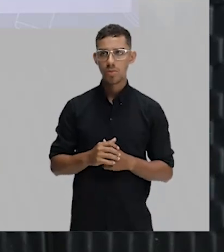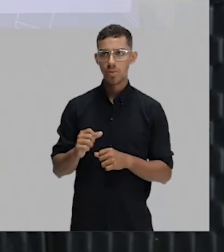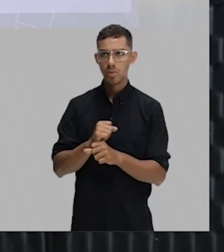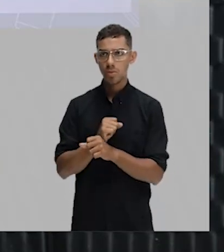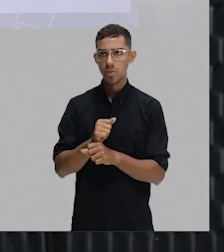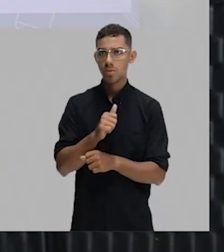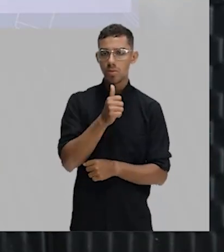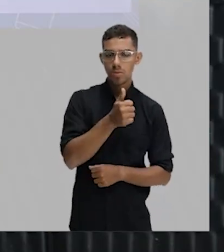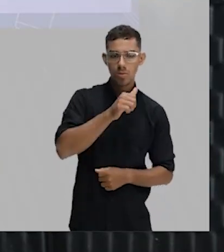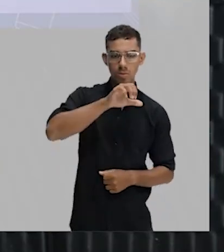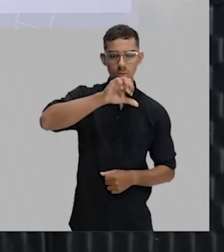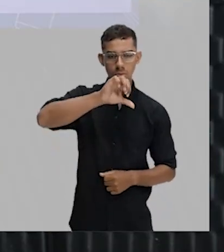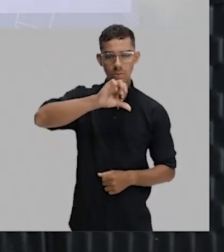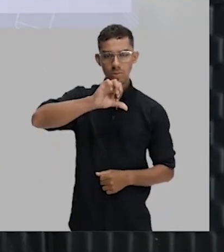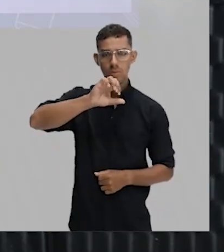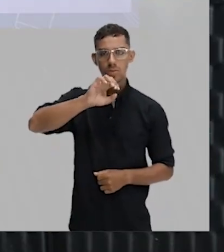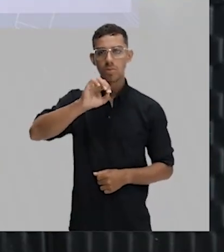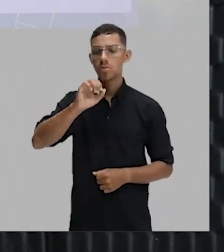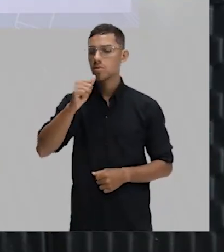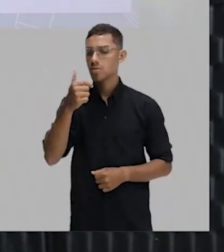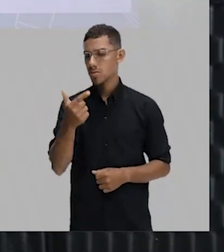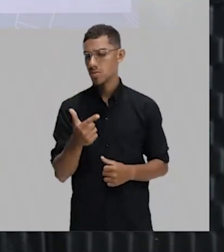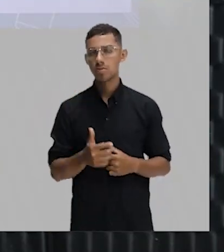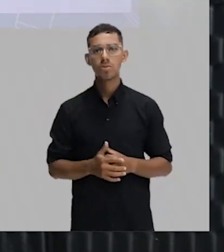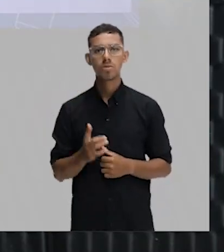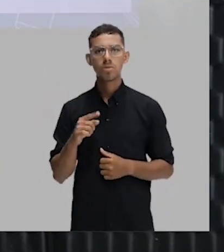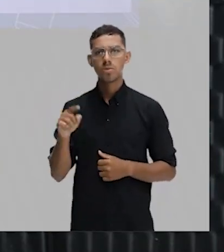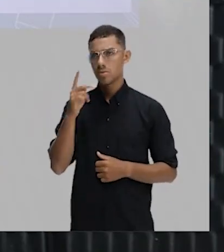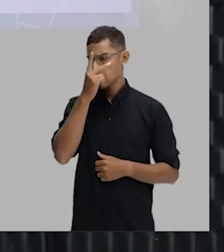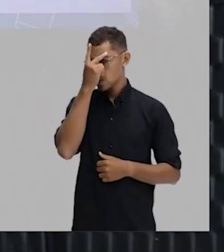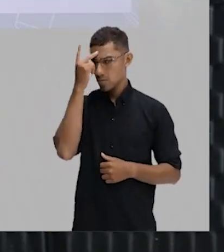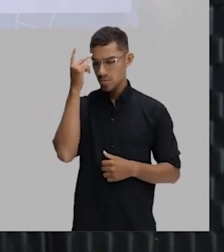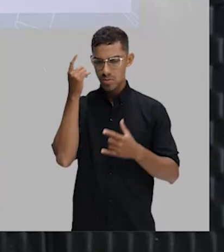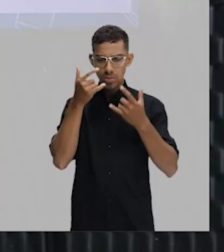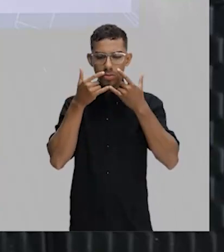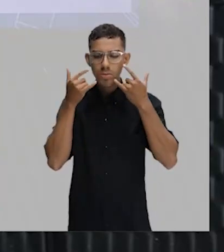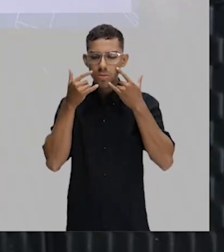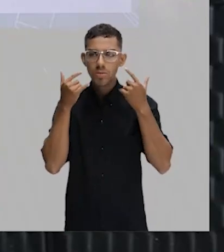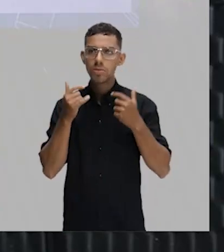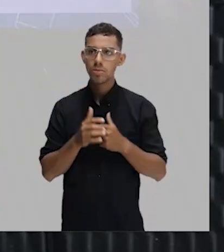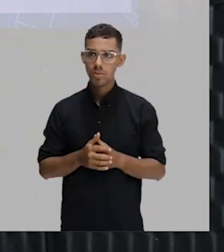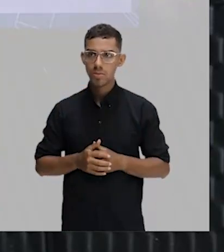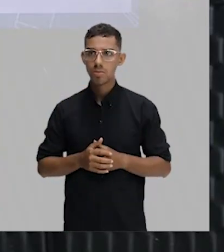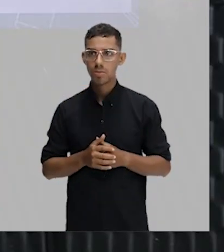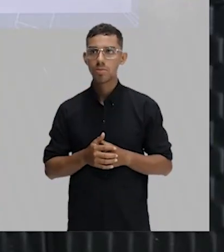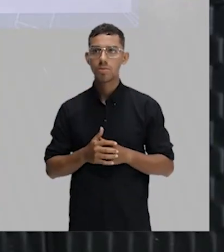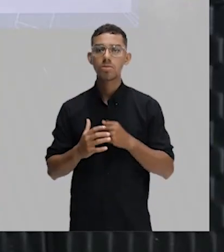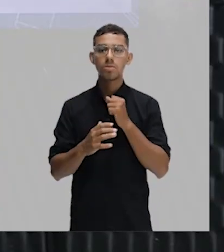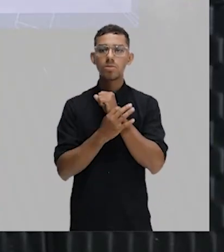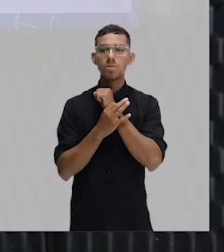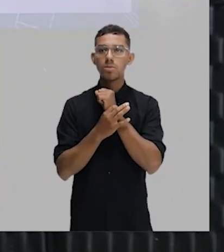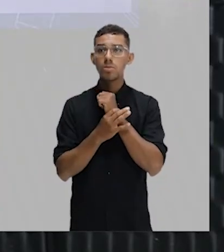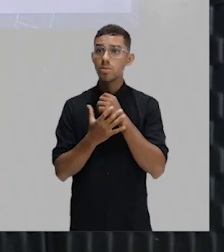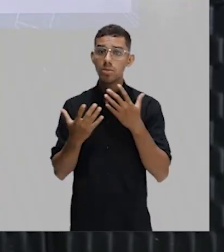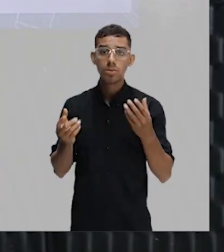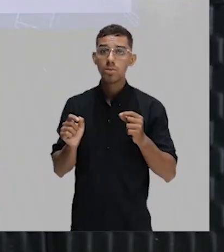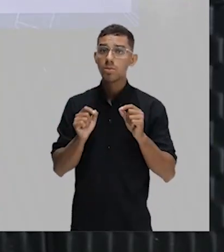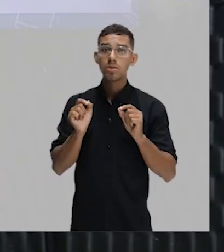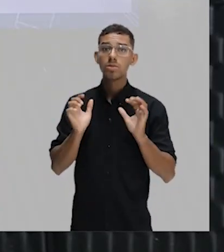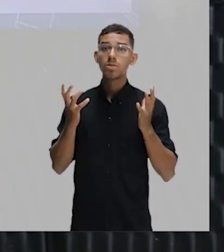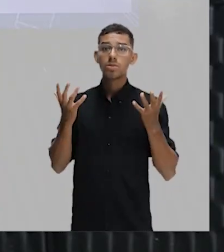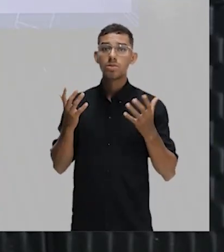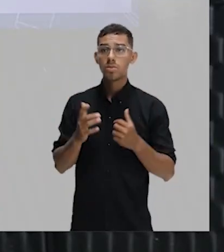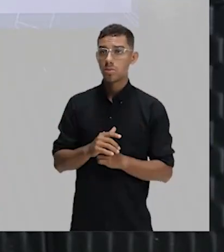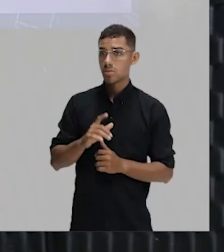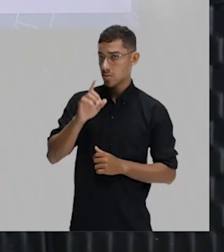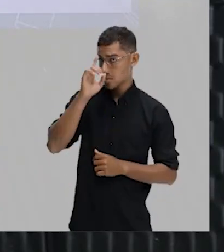você vai nos arquivos e procurar. Você pode sentar, né, e vai com máscara, porque e outra, eles são muito bem protegidos. Você vai descobrir o que acontecia no